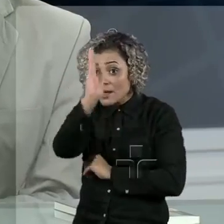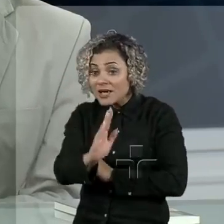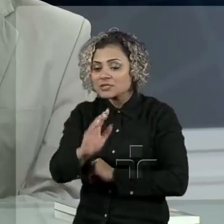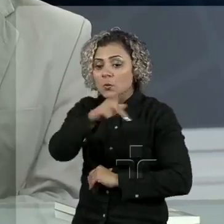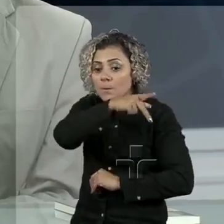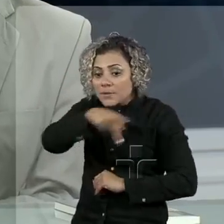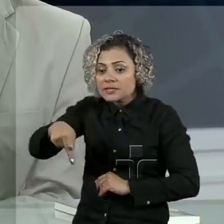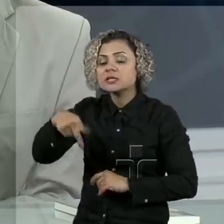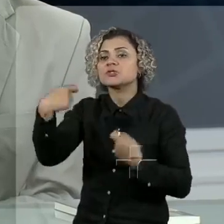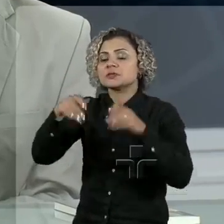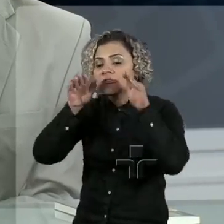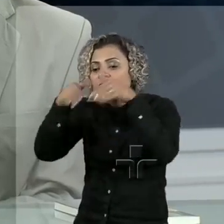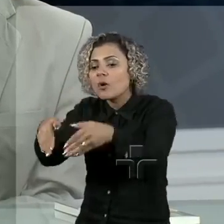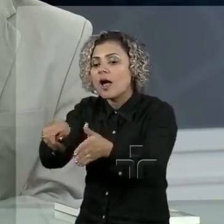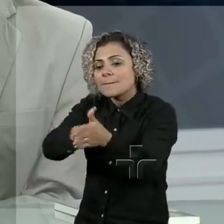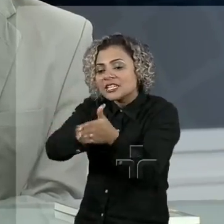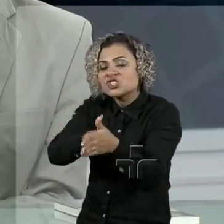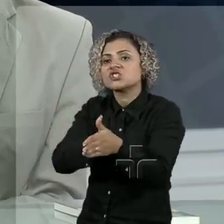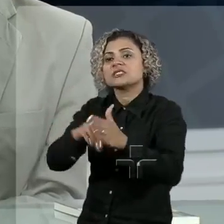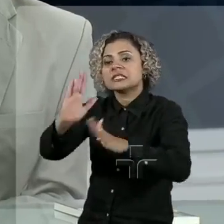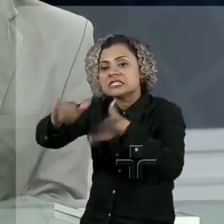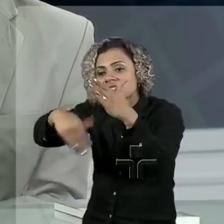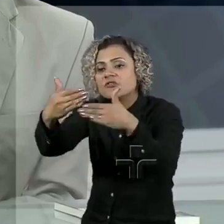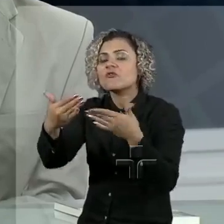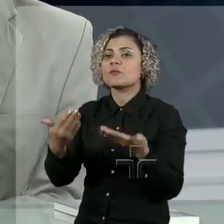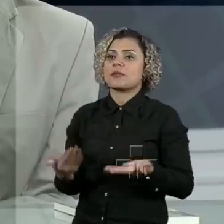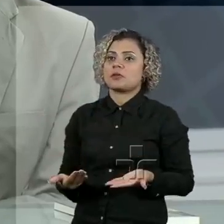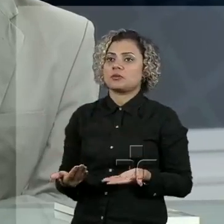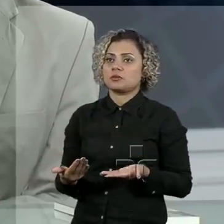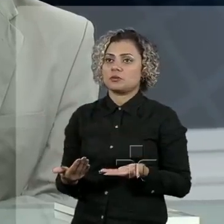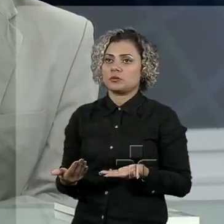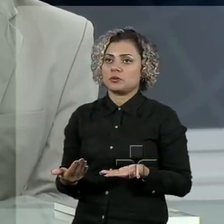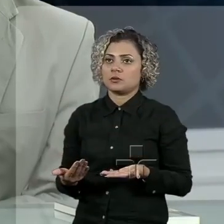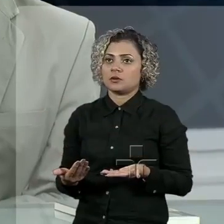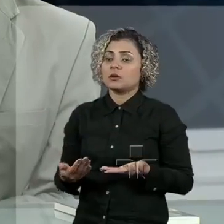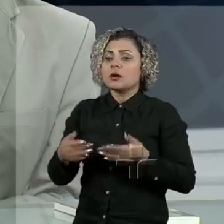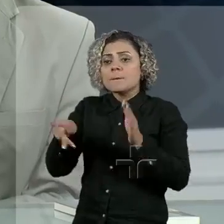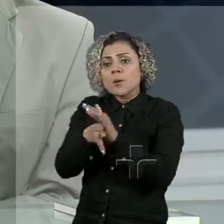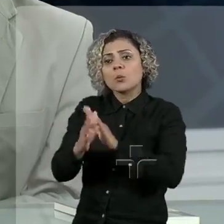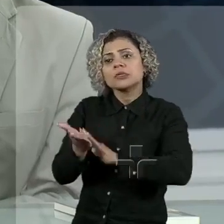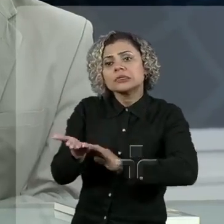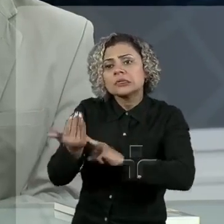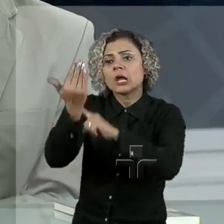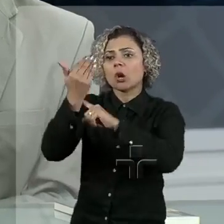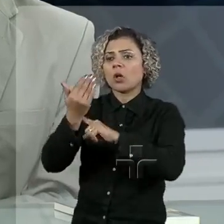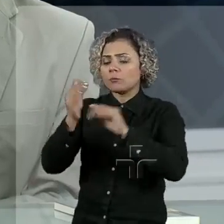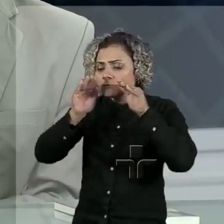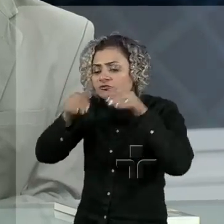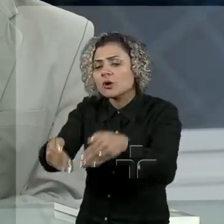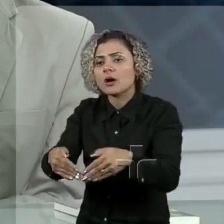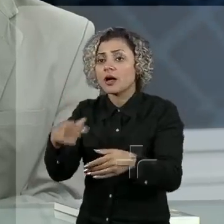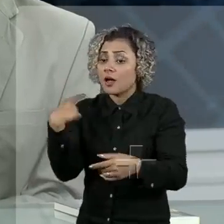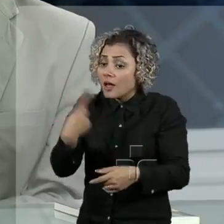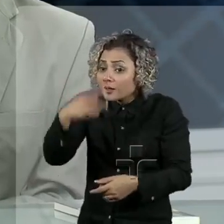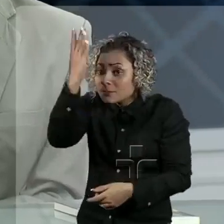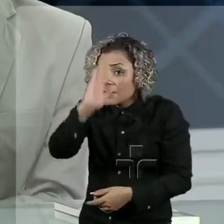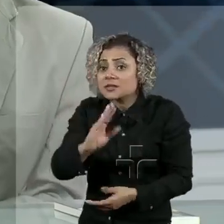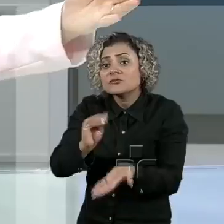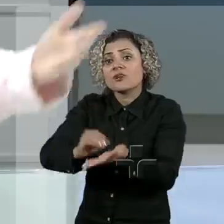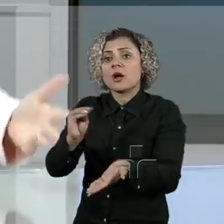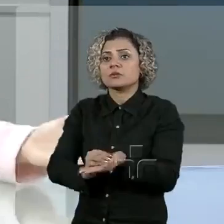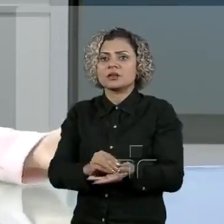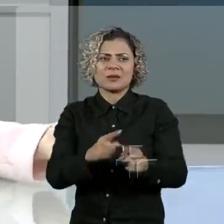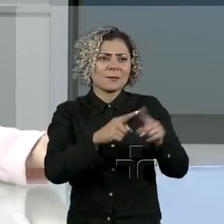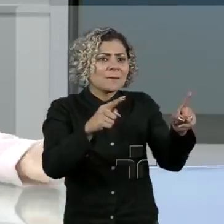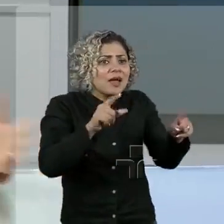pesquisa, ao desenvolvimento tecnológico. É isso que nós estamos precisando no Brasil. O Brasil Mas você seu tem que